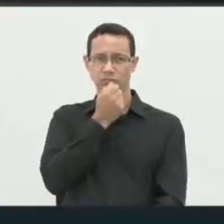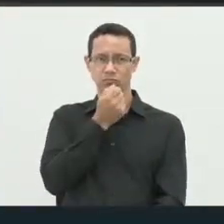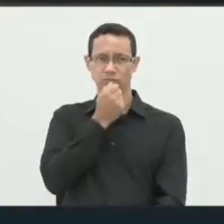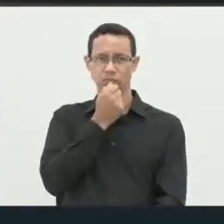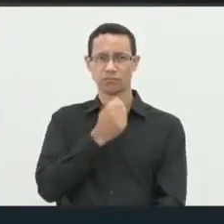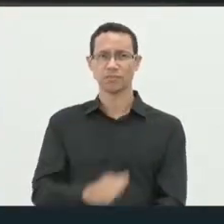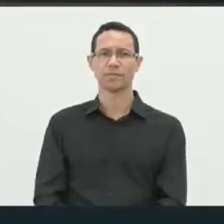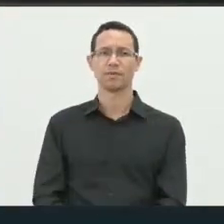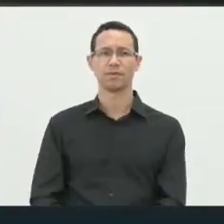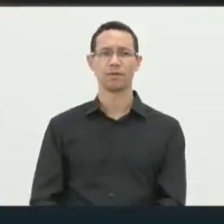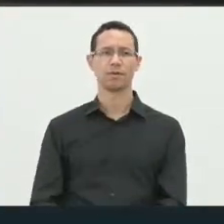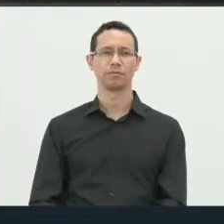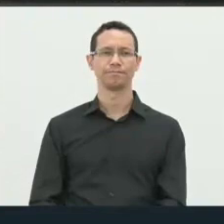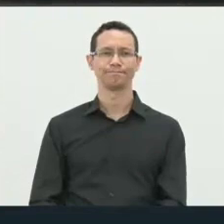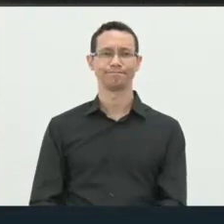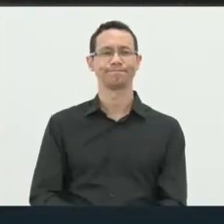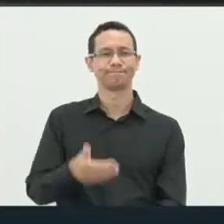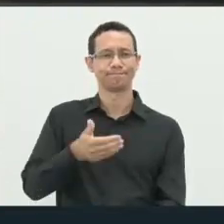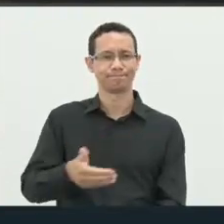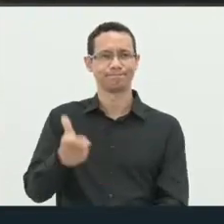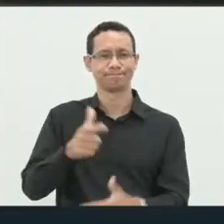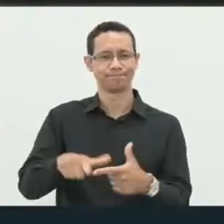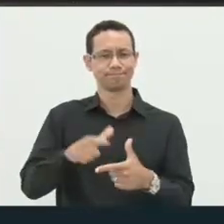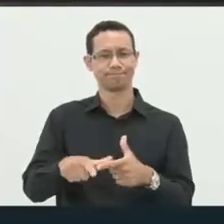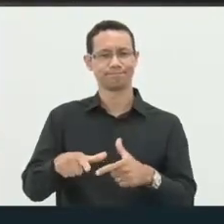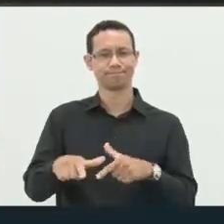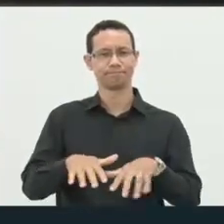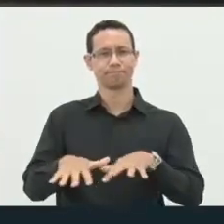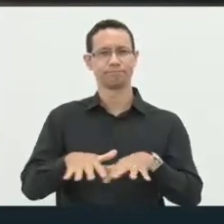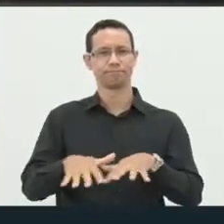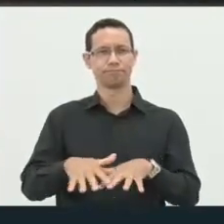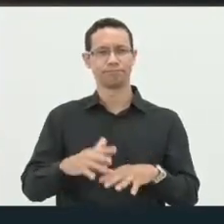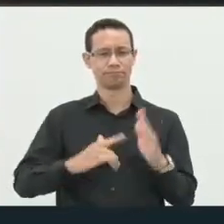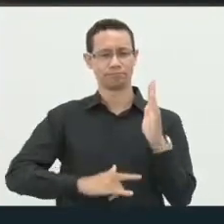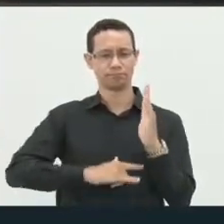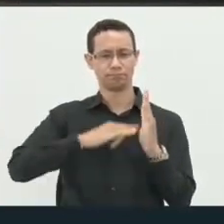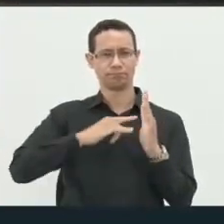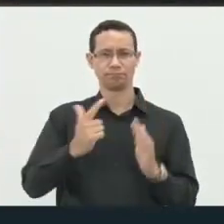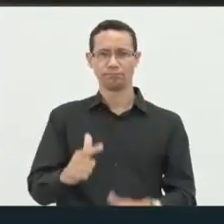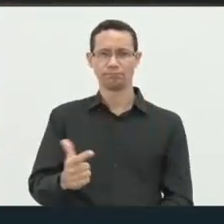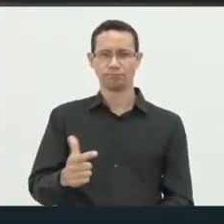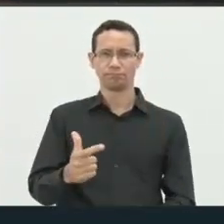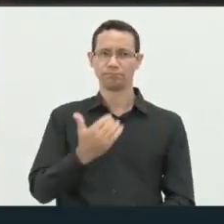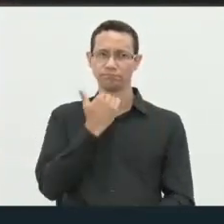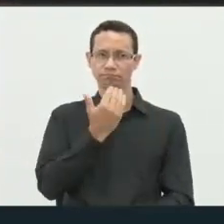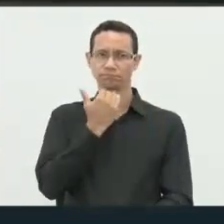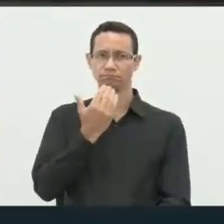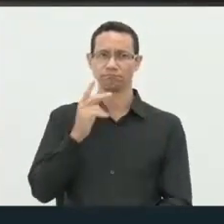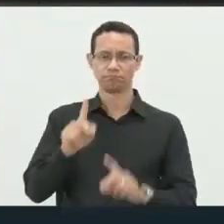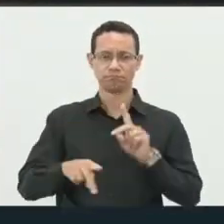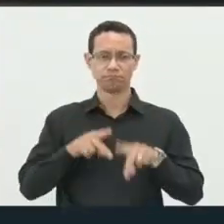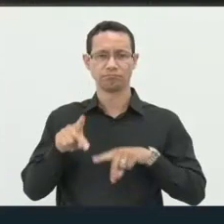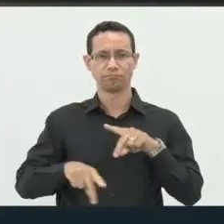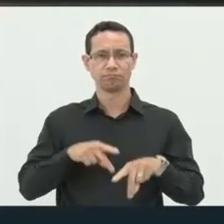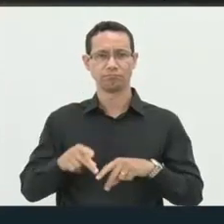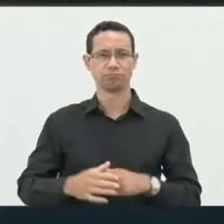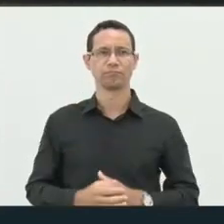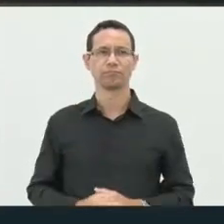já o bege já tem um problema grave de mobilidade o elevador não não funciona para a população